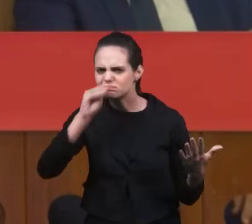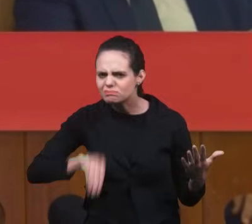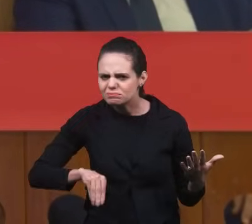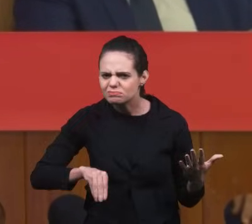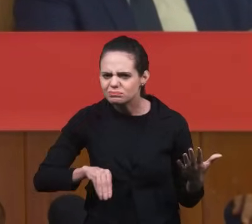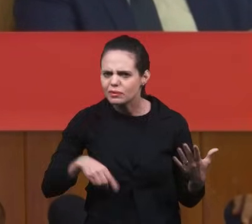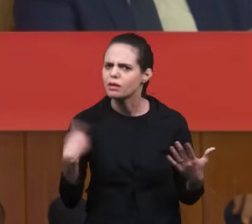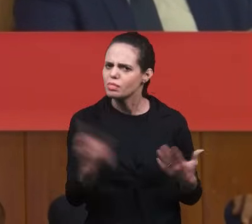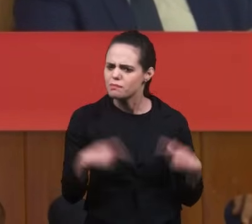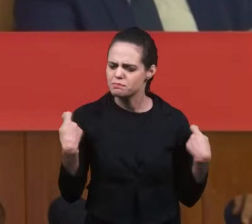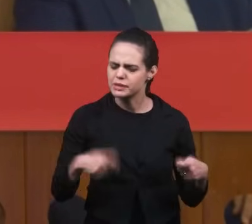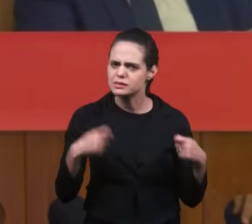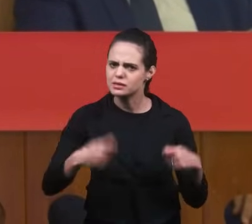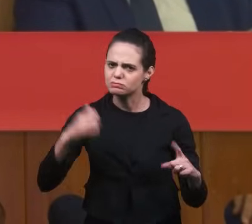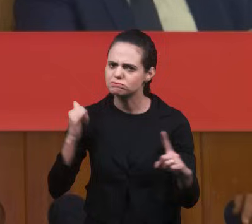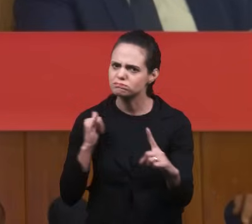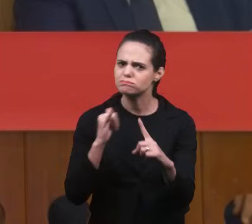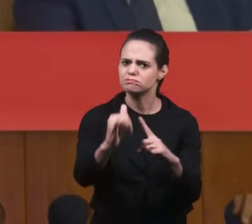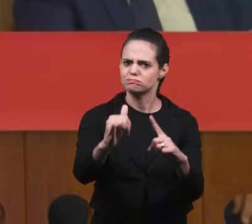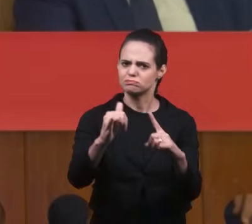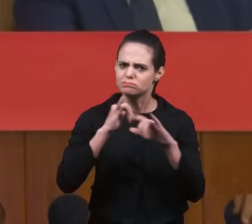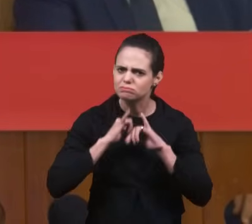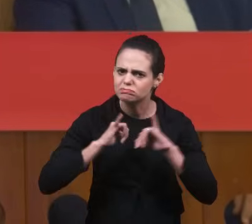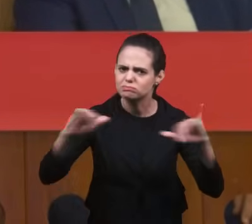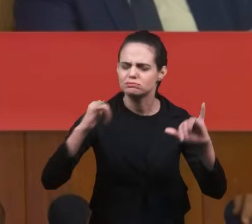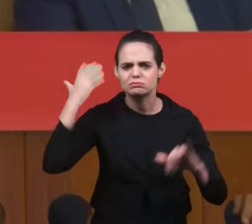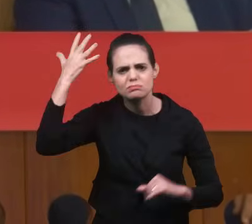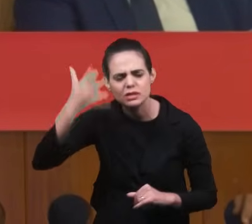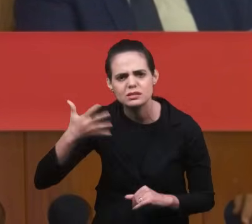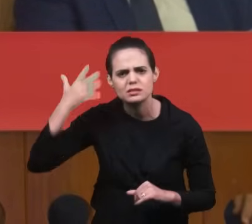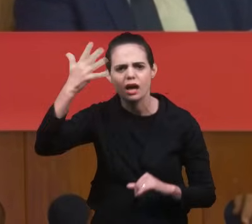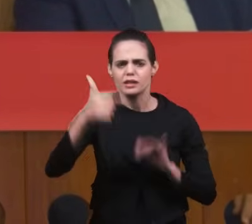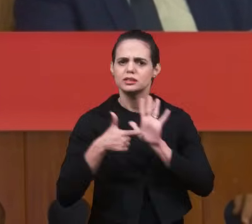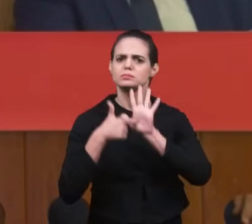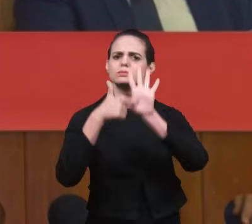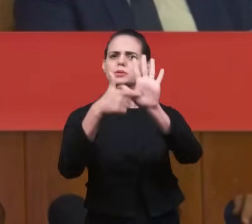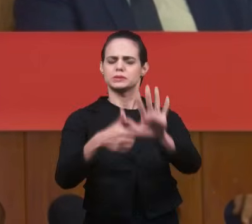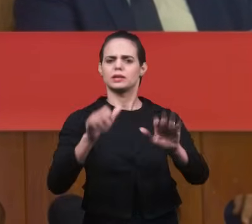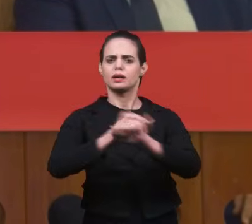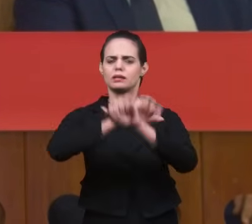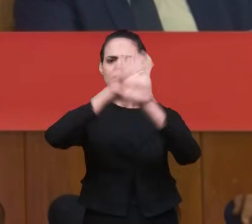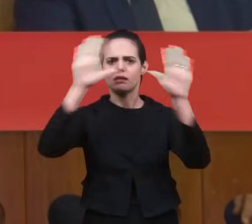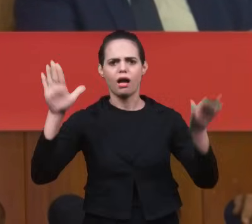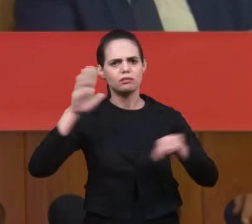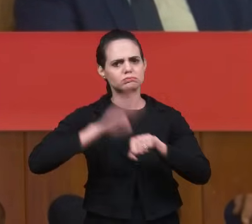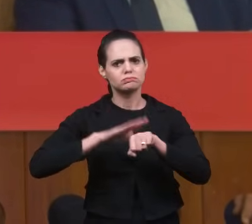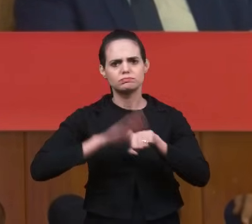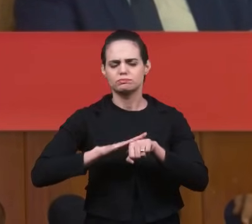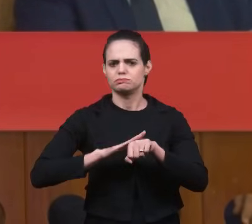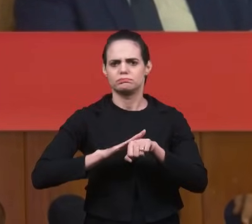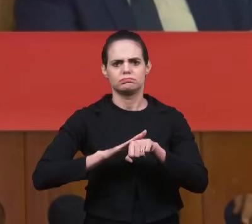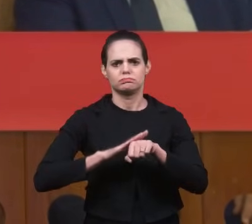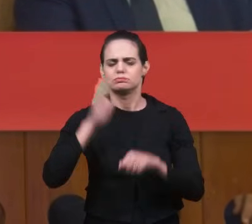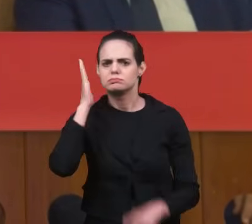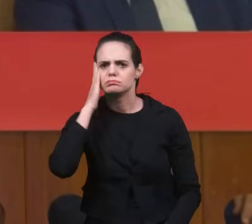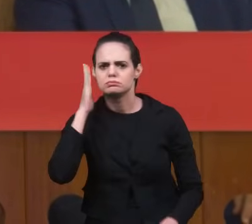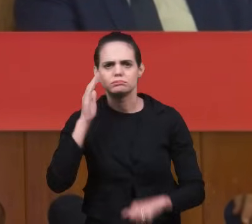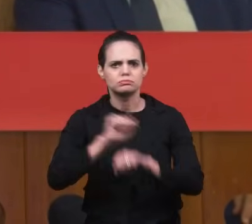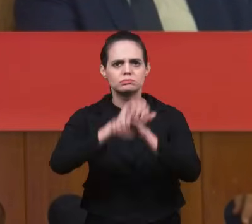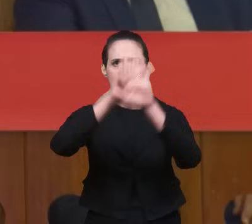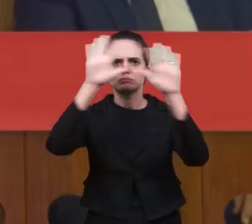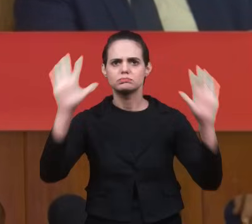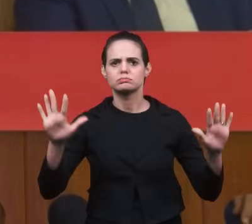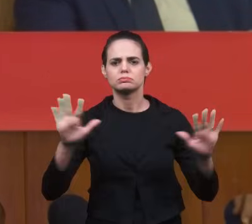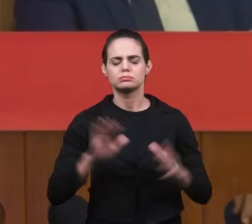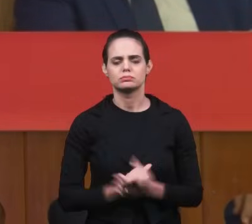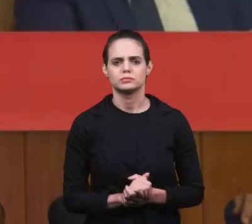mas aqui nós temos que ir direto, porque os fatos estão claros e visíveis. E assim, mas aí vem outra